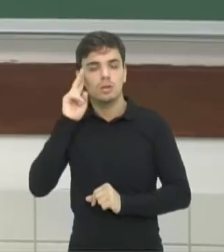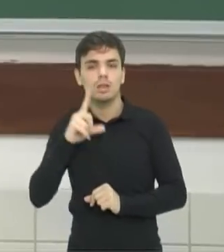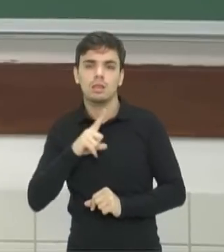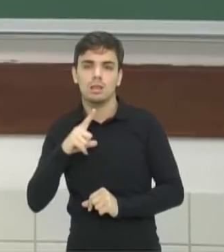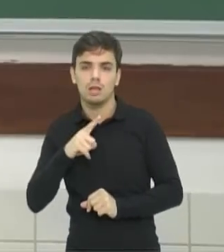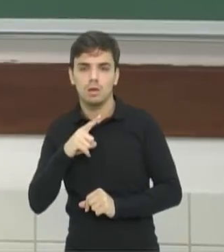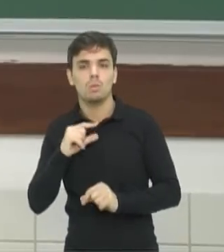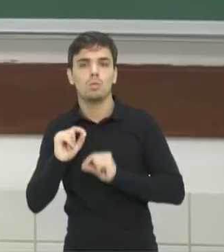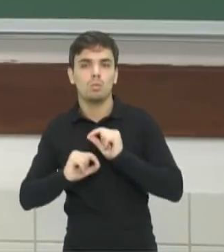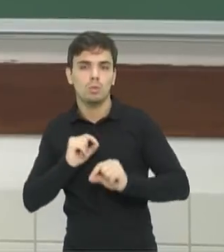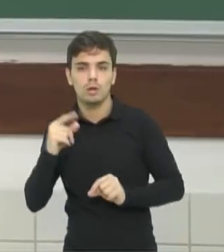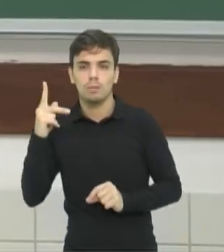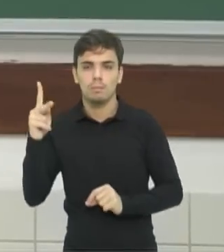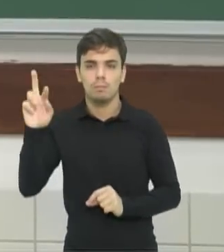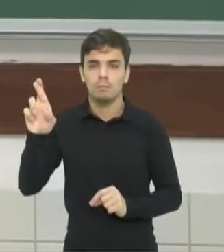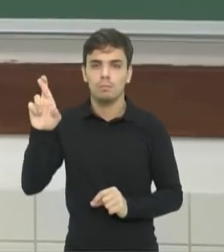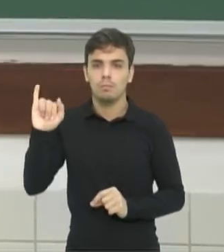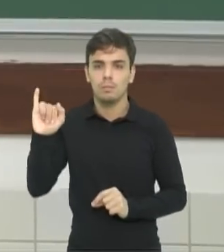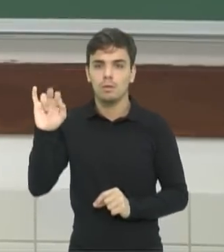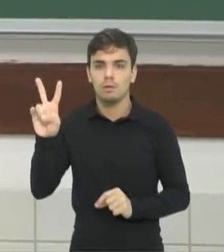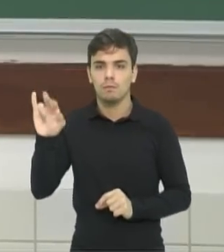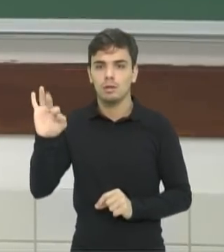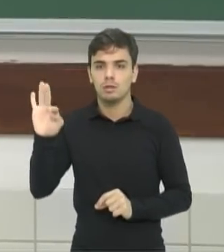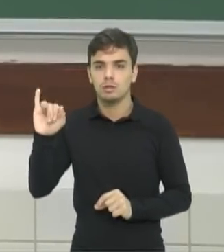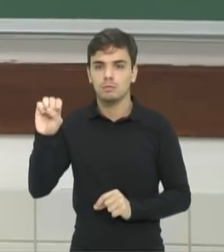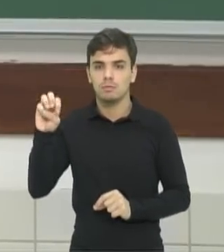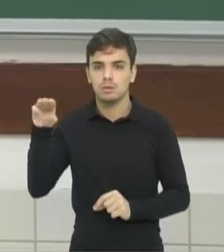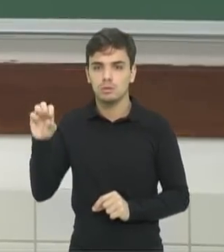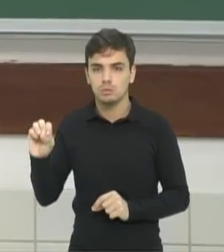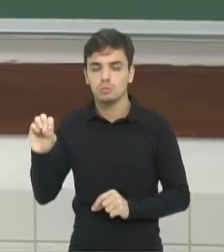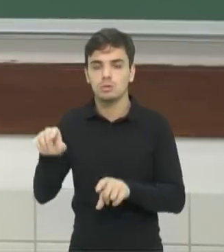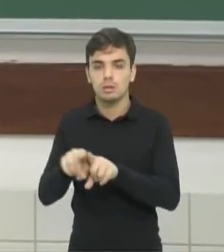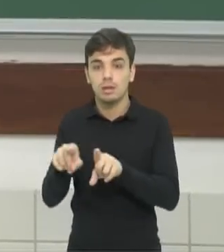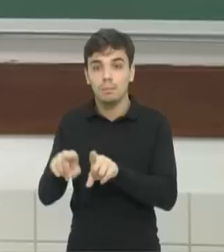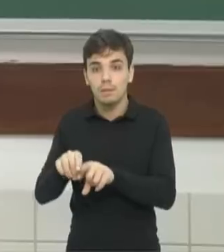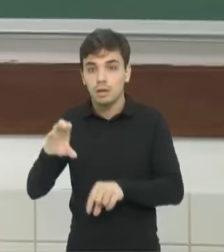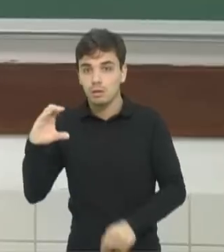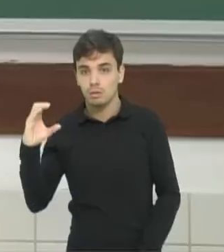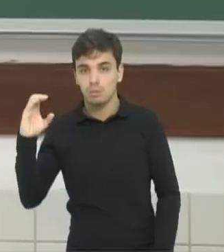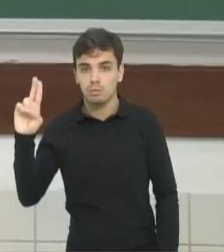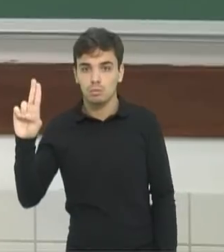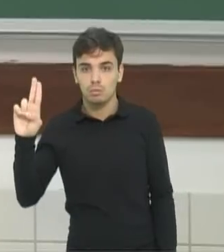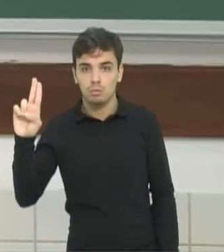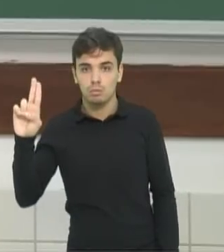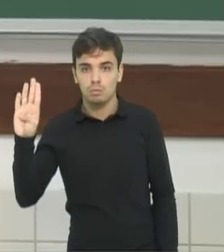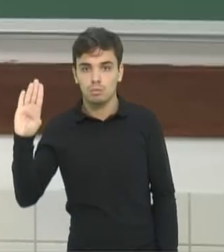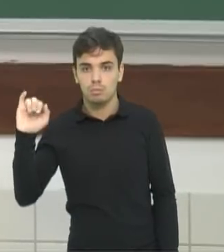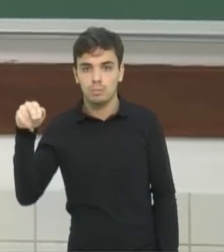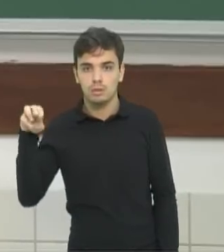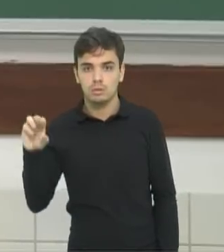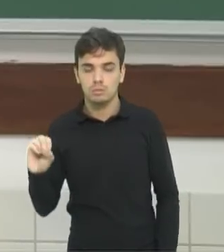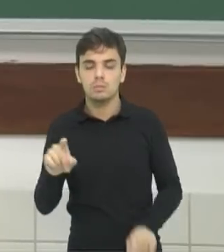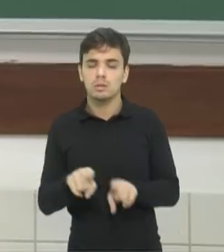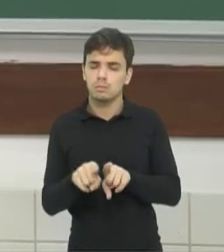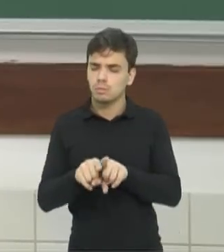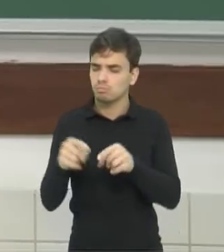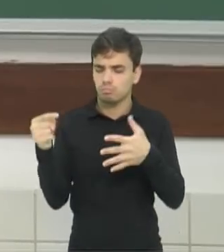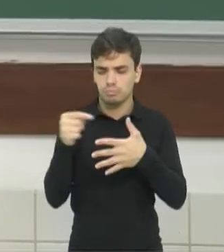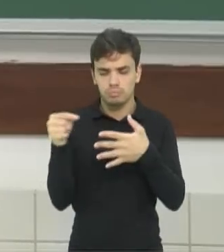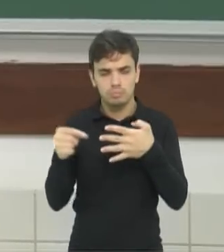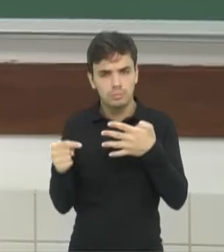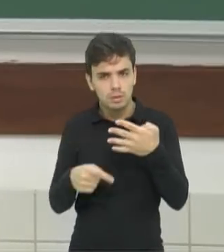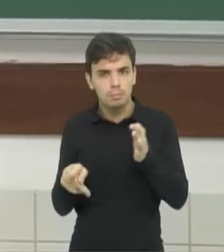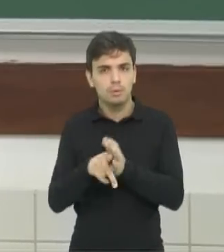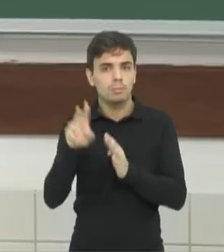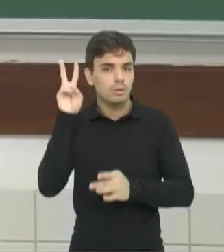primitivismo, que existe do cubismo. Então, houve, né, outras, digamos, expressões na história da escultura, né?